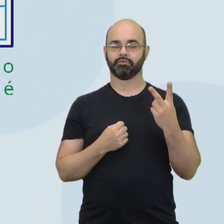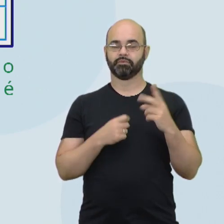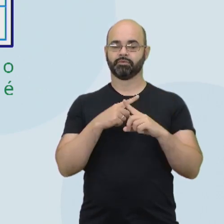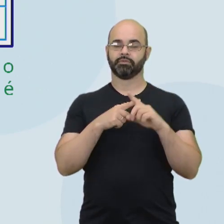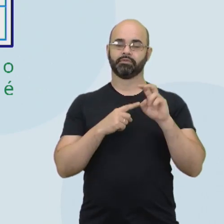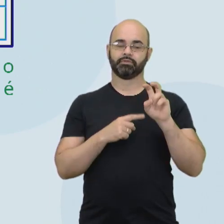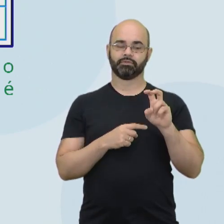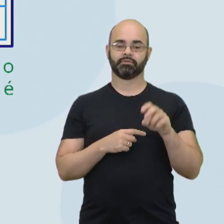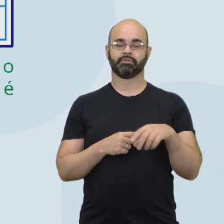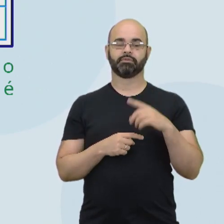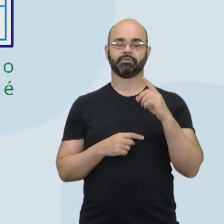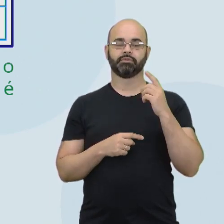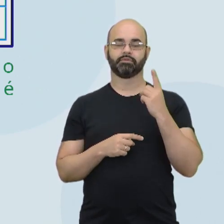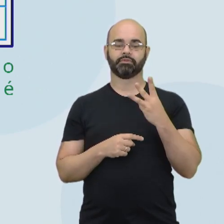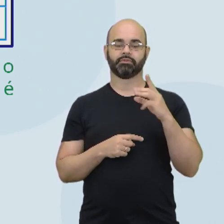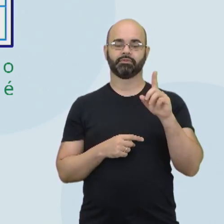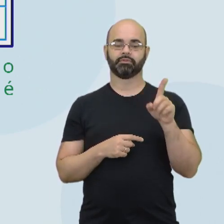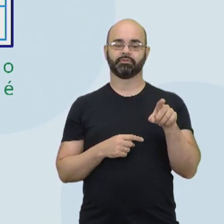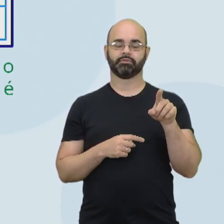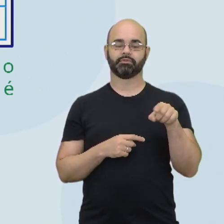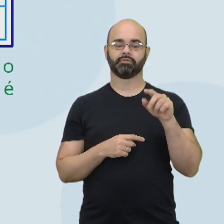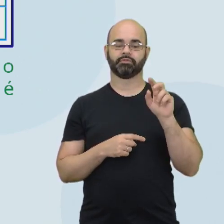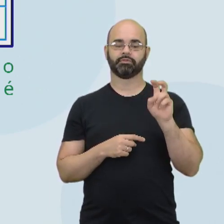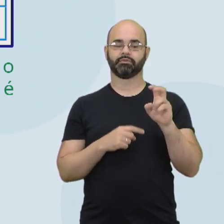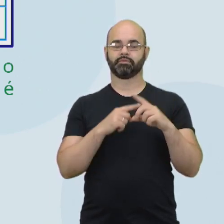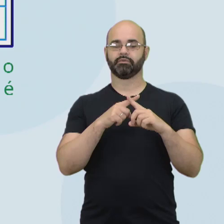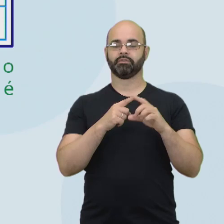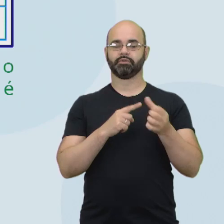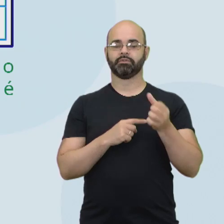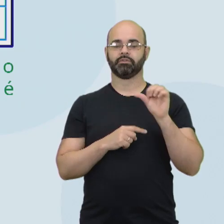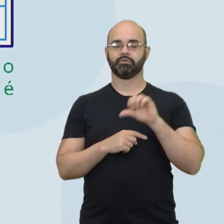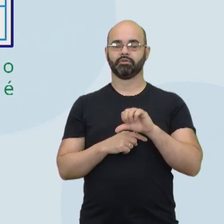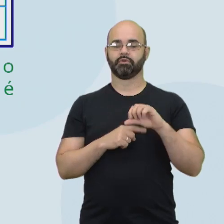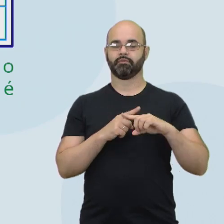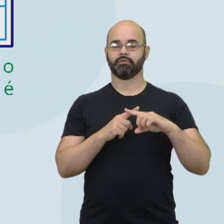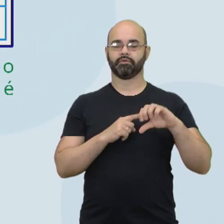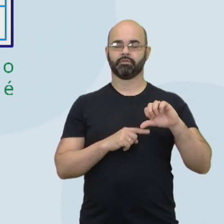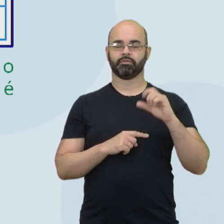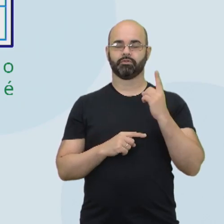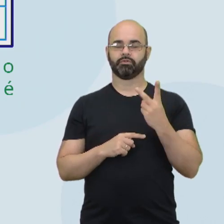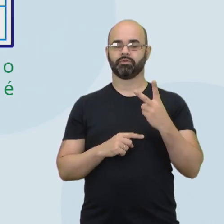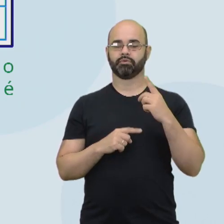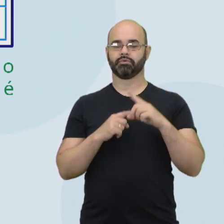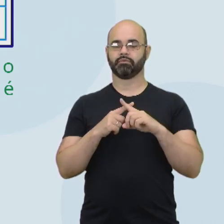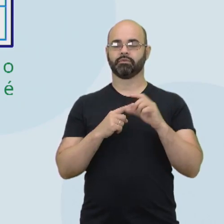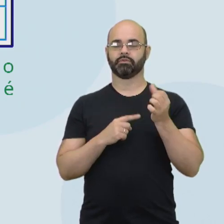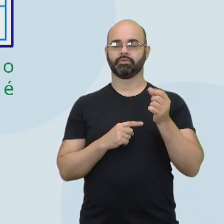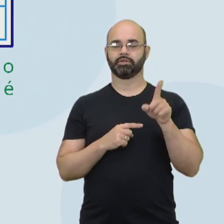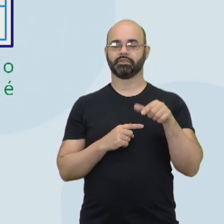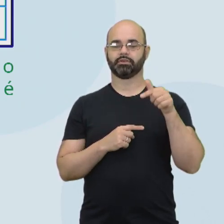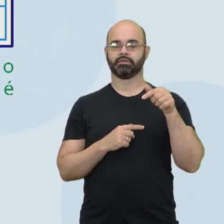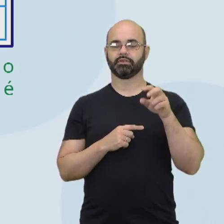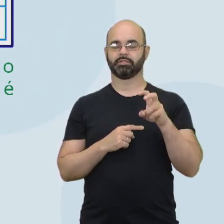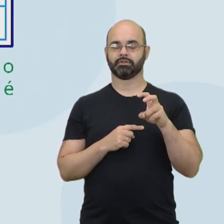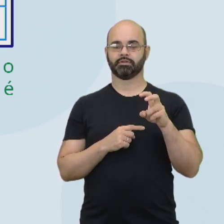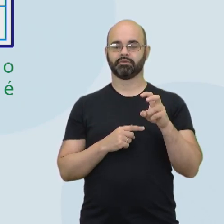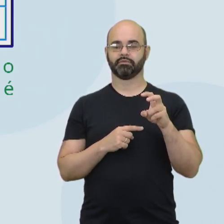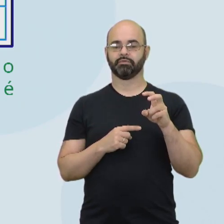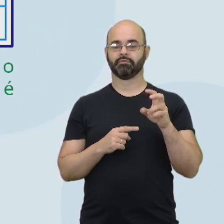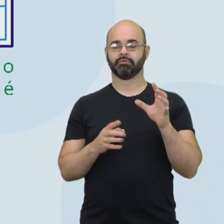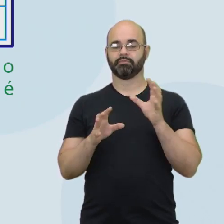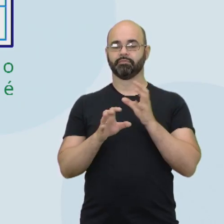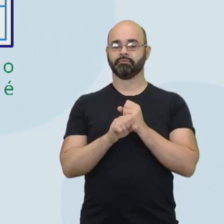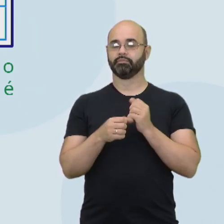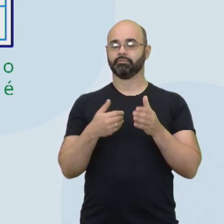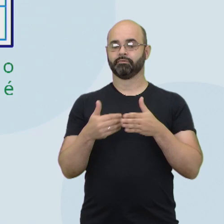16,2 vezes 5, 13,5 vezes 6, 9 vezes 9, 12 vezes 6,75. Qualquer multiplicação